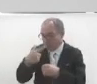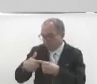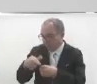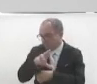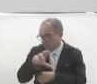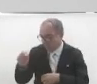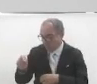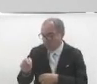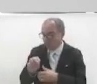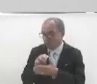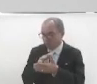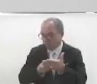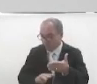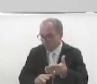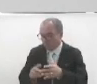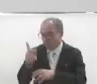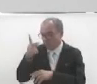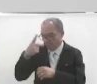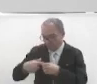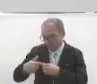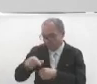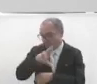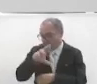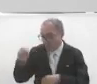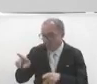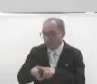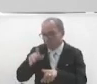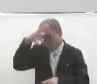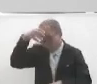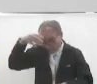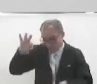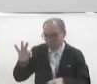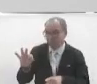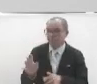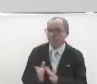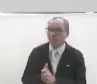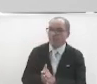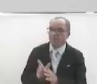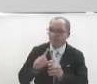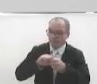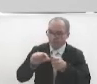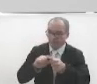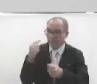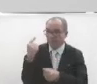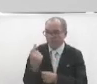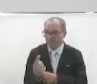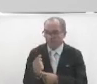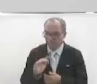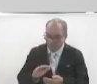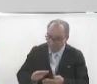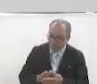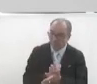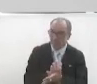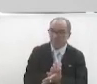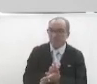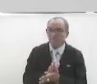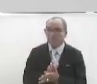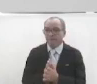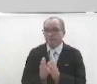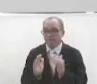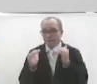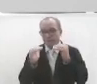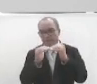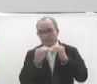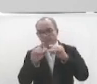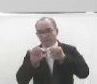no âmbito do Poder Executivo do município de Rondonópolis Mato Grosso o artigo um suprime a alínea